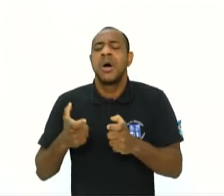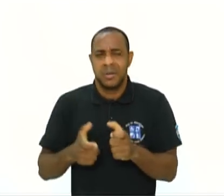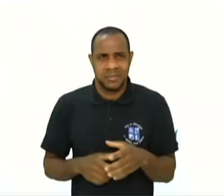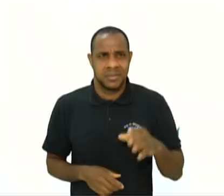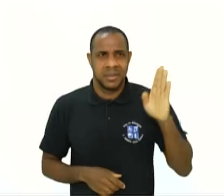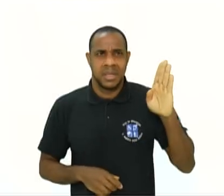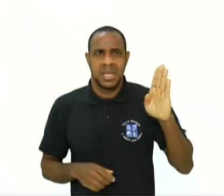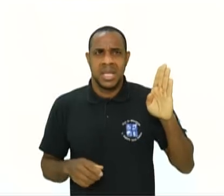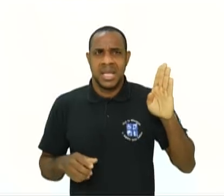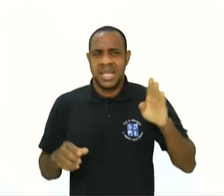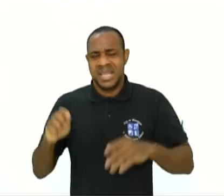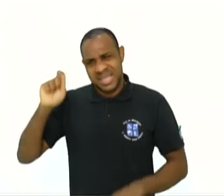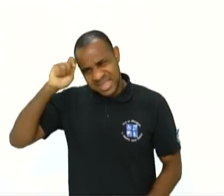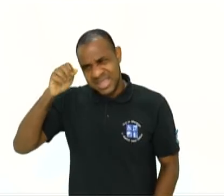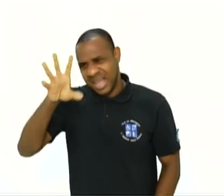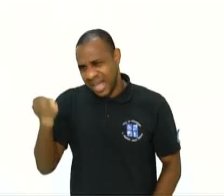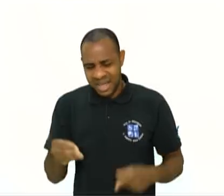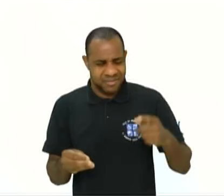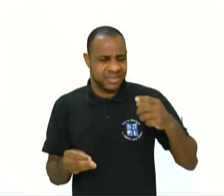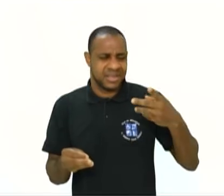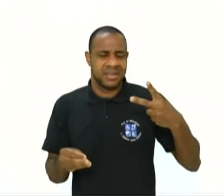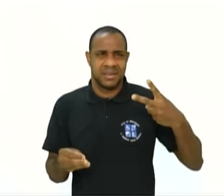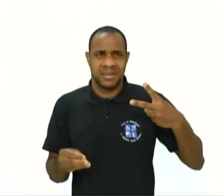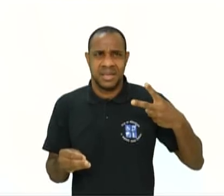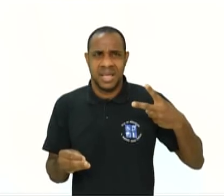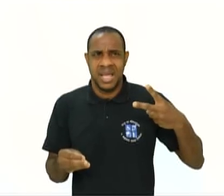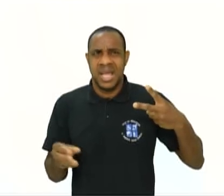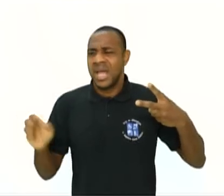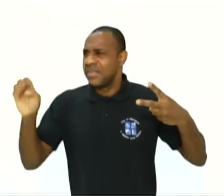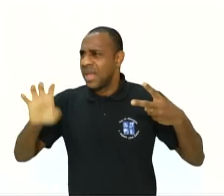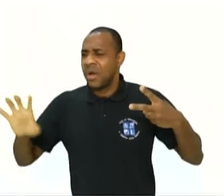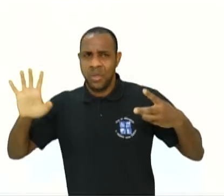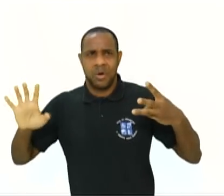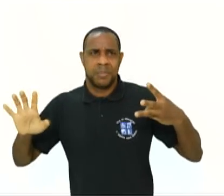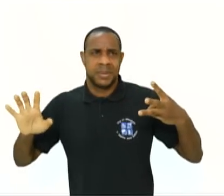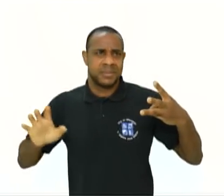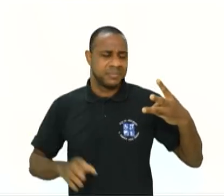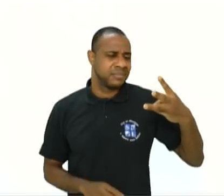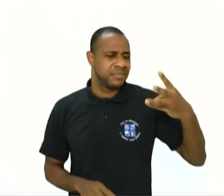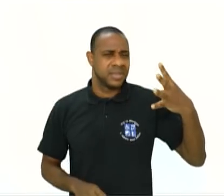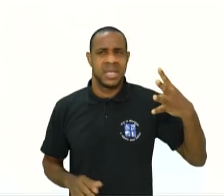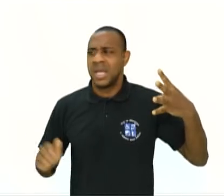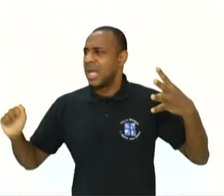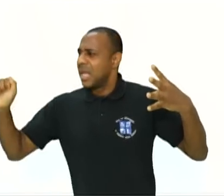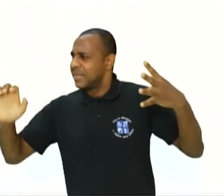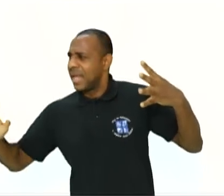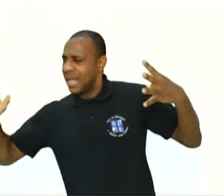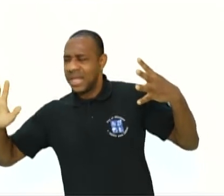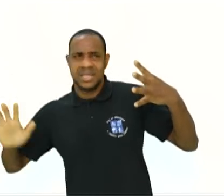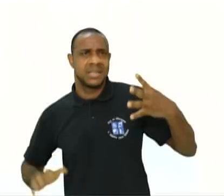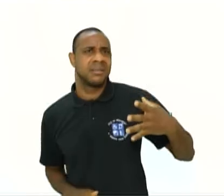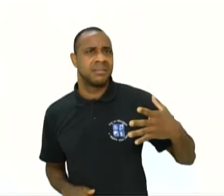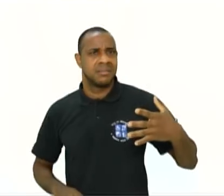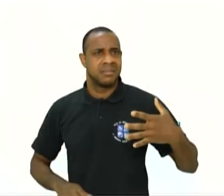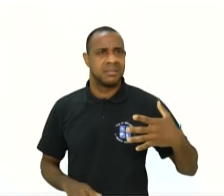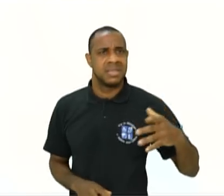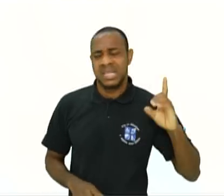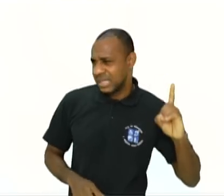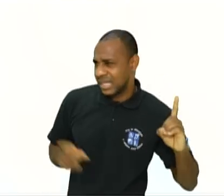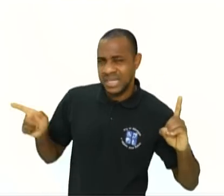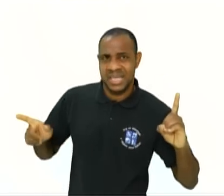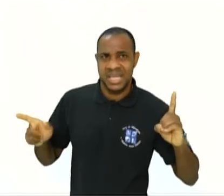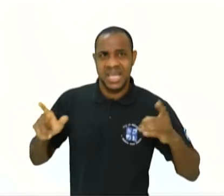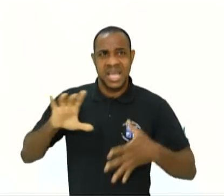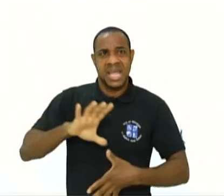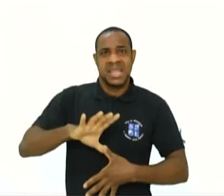B, Europa. Letra C, Ásia. Letra D, América do Norte. E aí